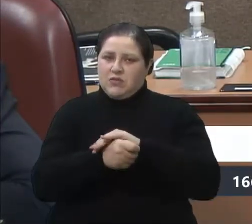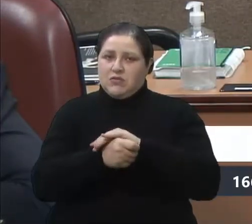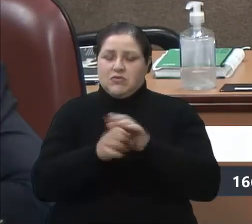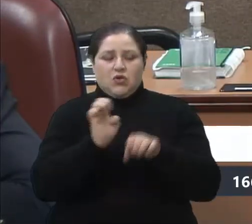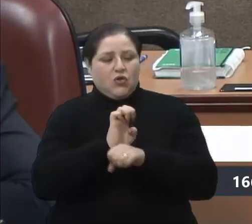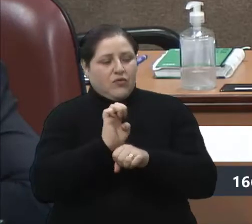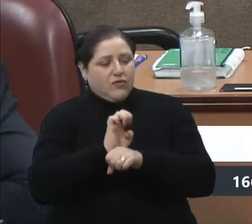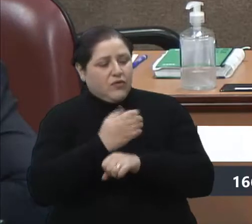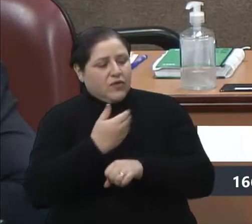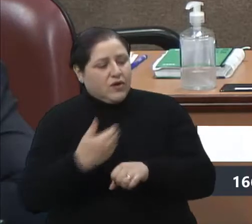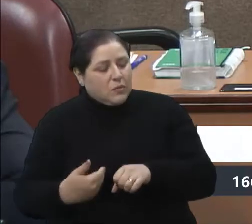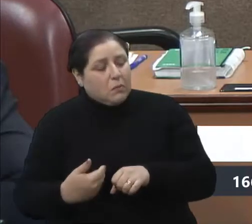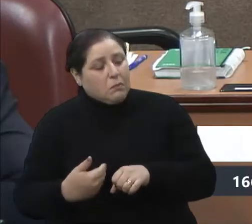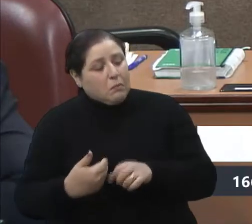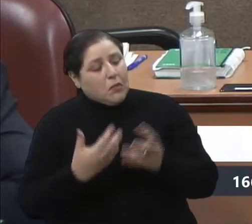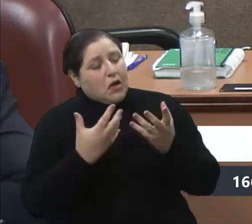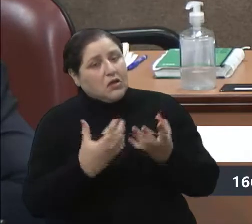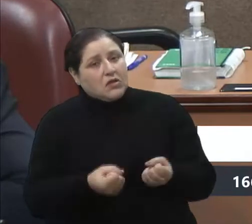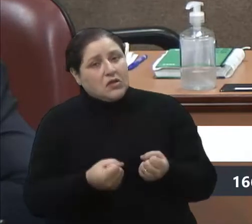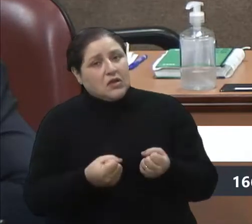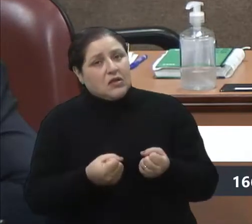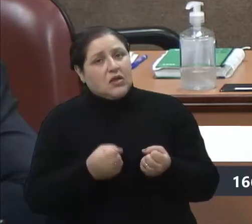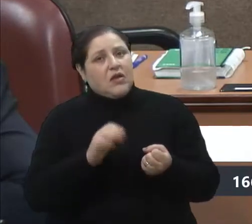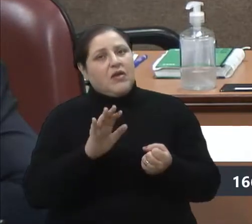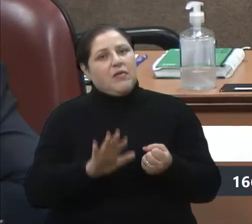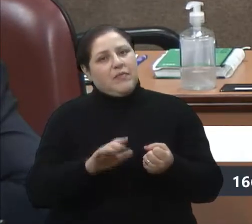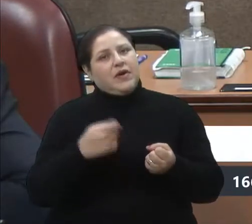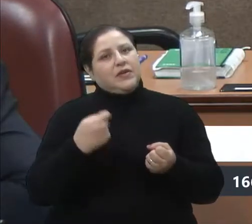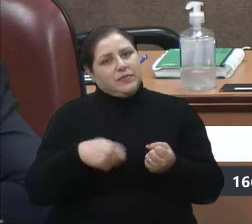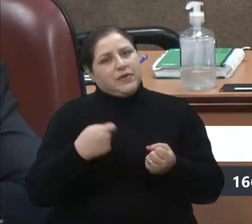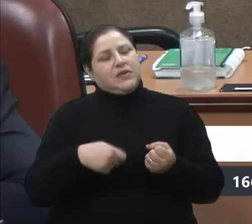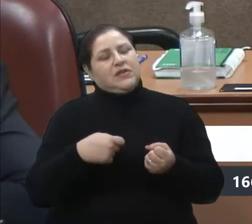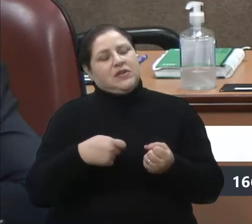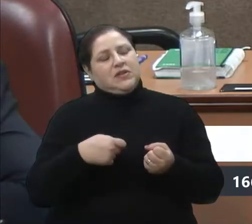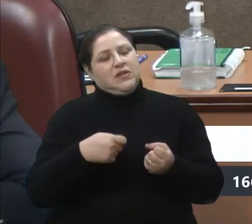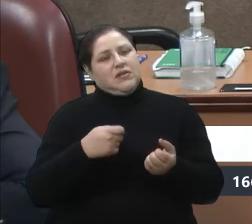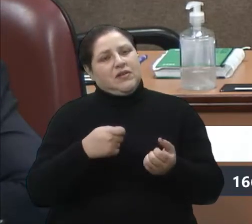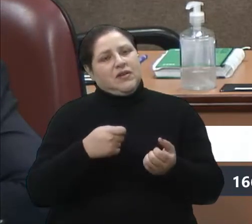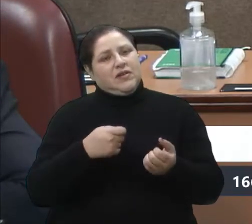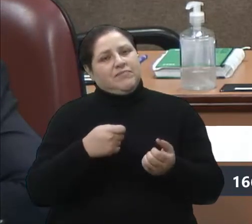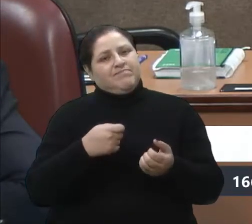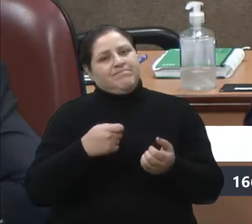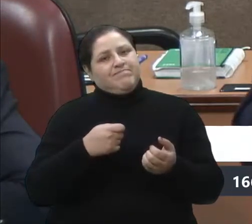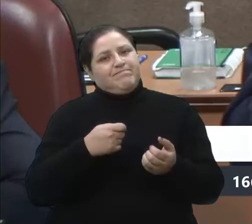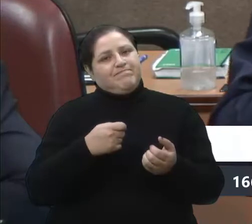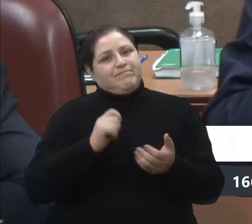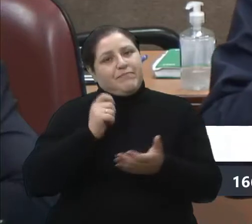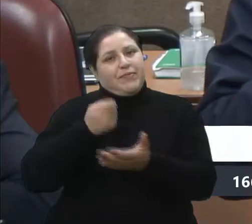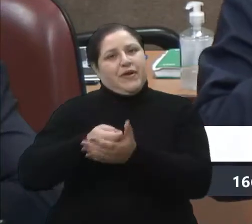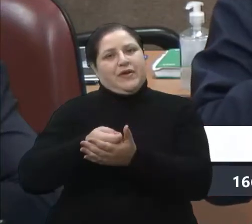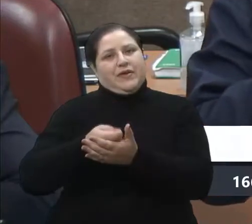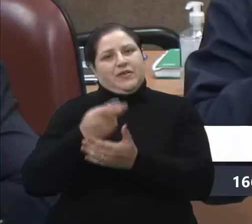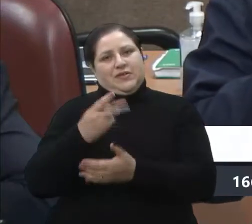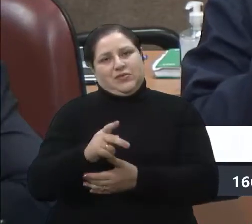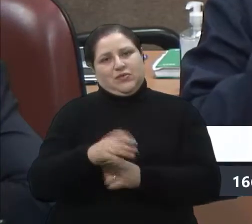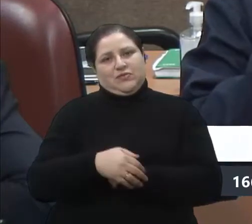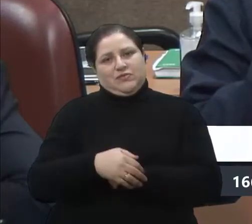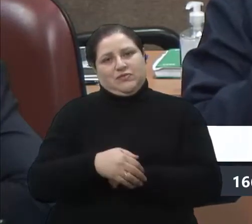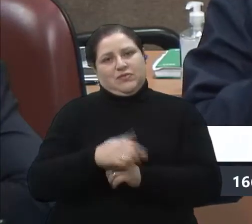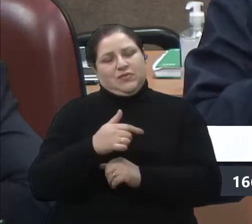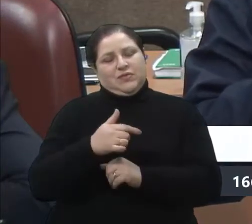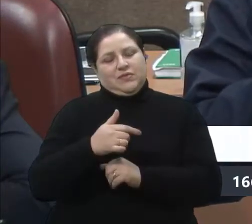disse muito bem o vereador Marcão não tem almoço grátis alguém vai ter que pagar conta então